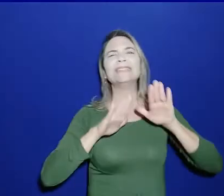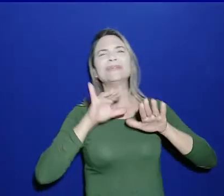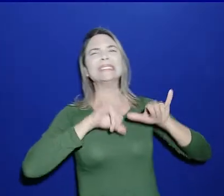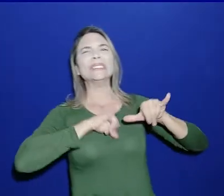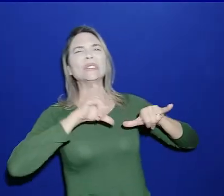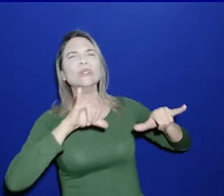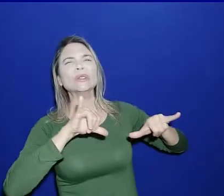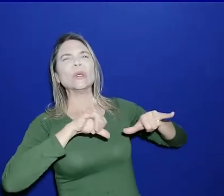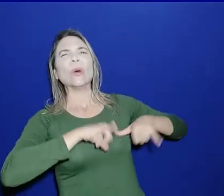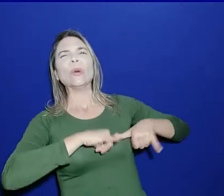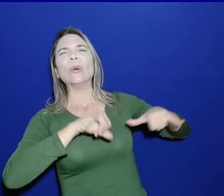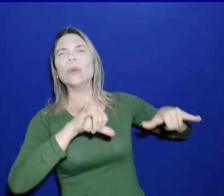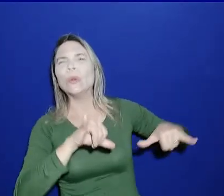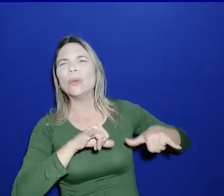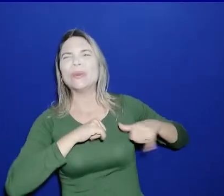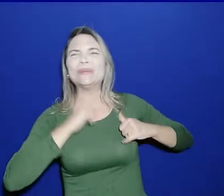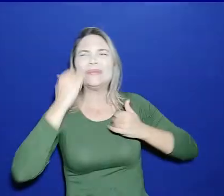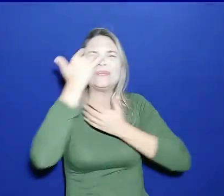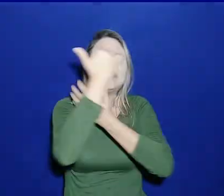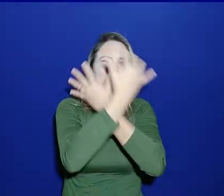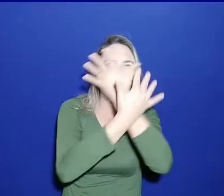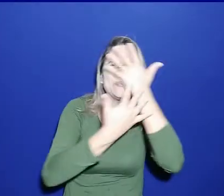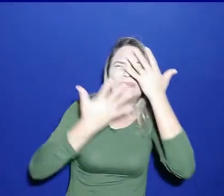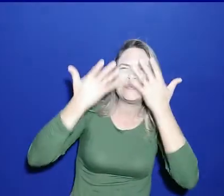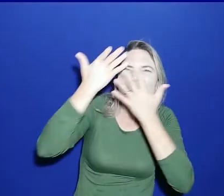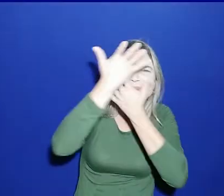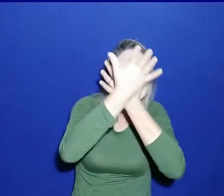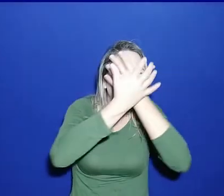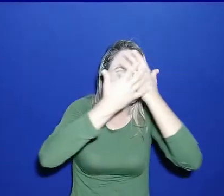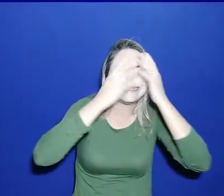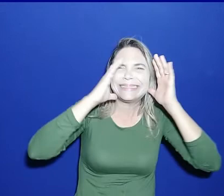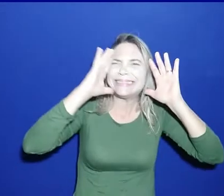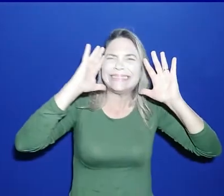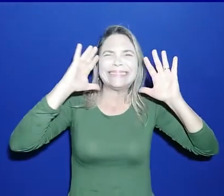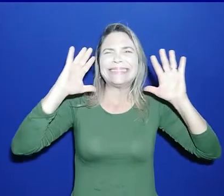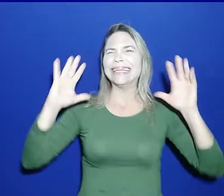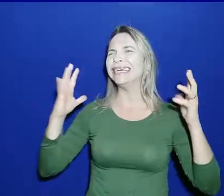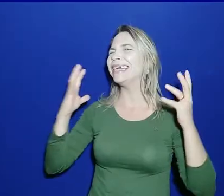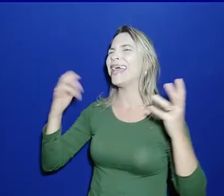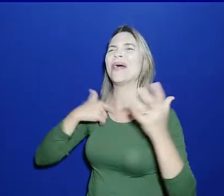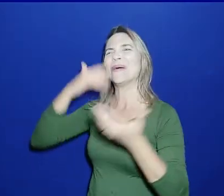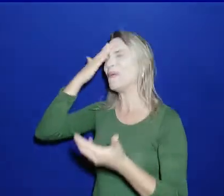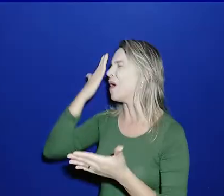A tormenta encobre o sol.